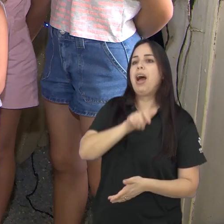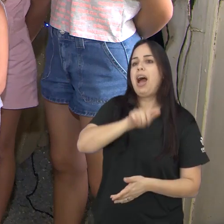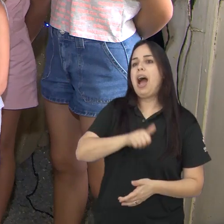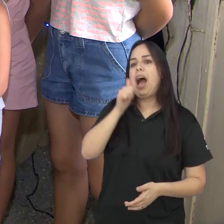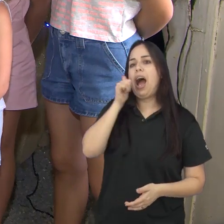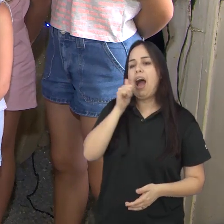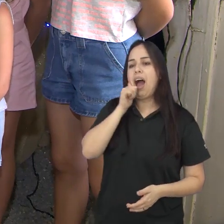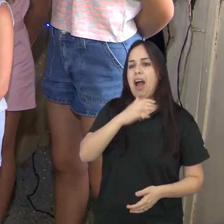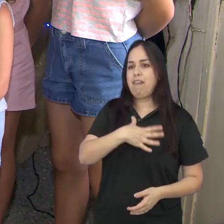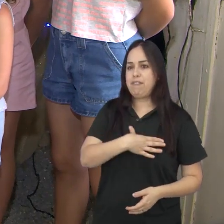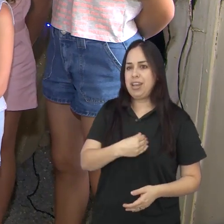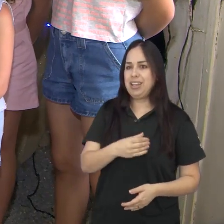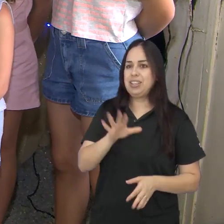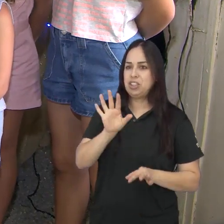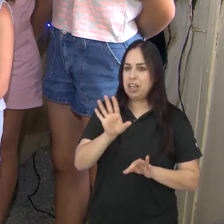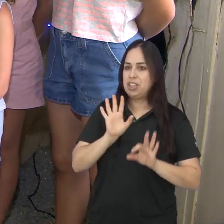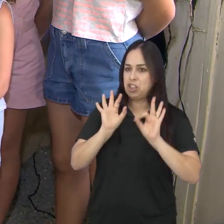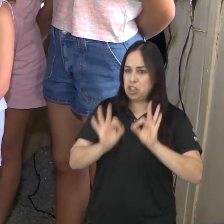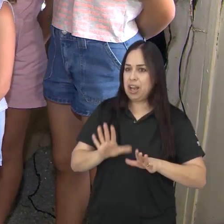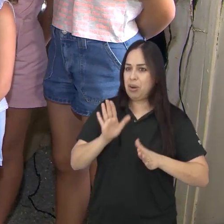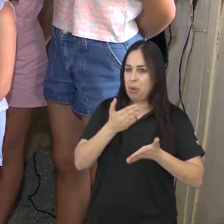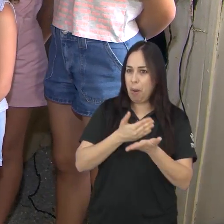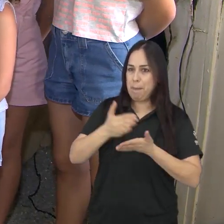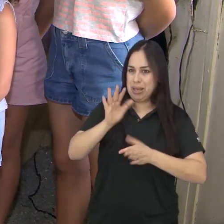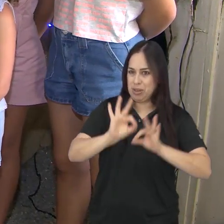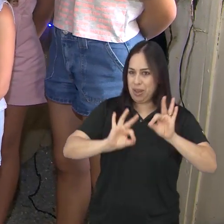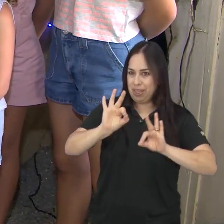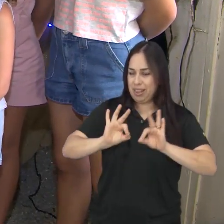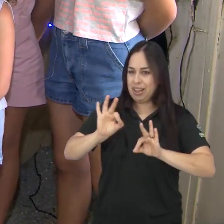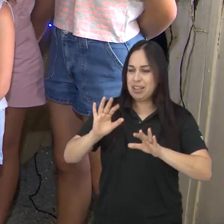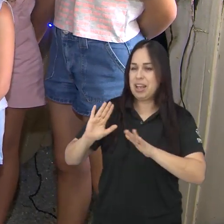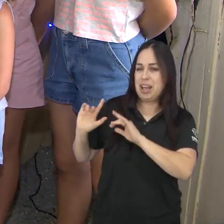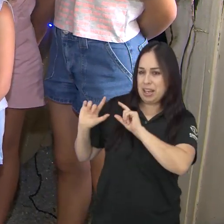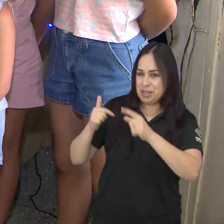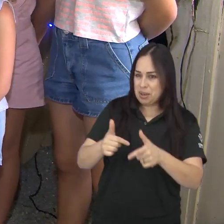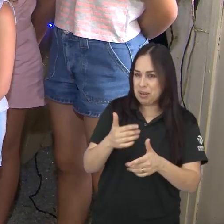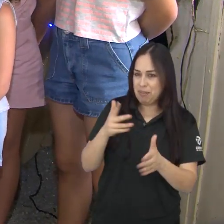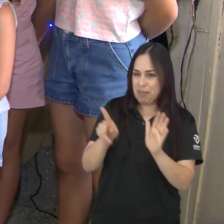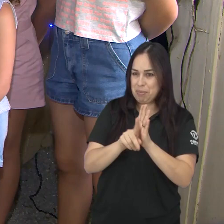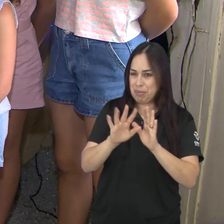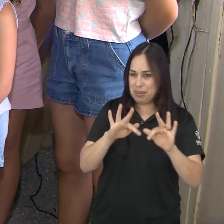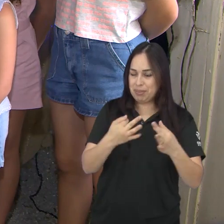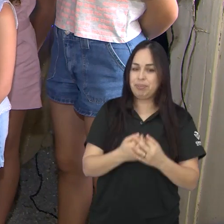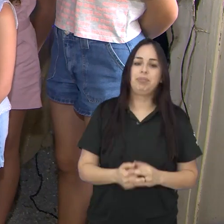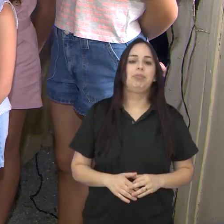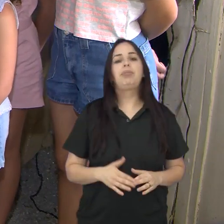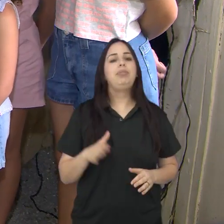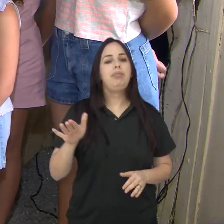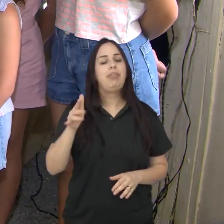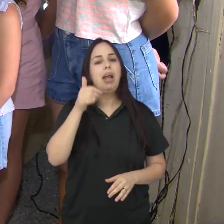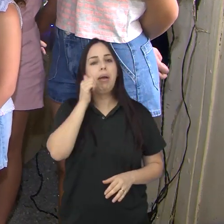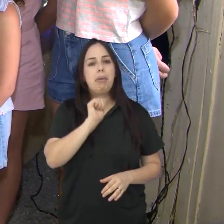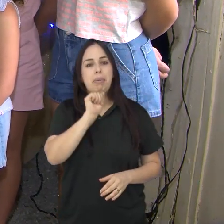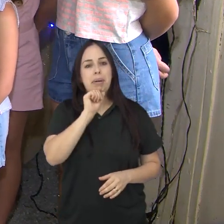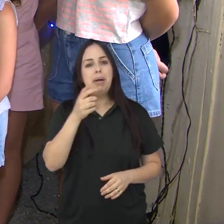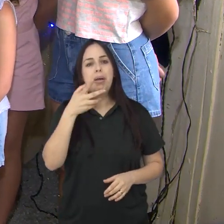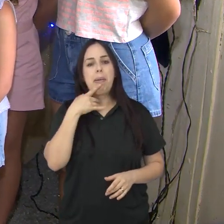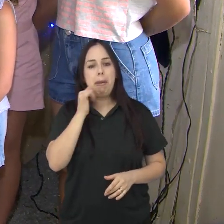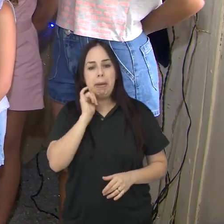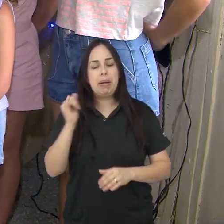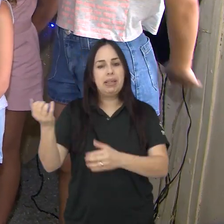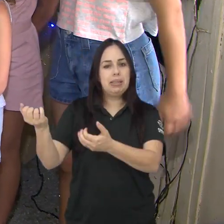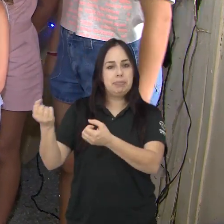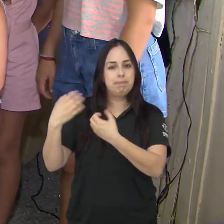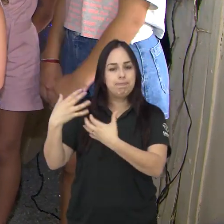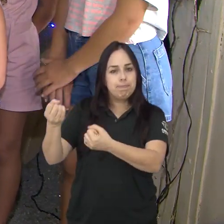filhas da Dona Bernadette vai falar, né? Já está montando em casa. O que significa para você? Então, a mamãe e o